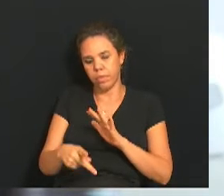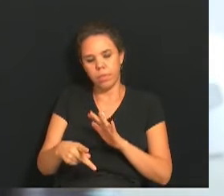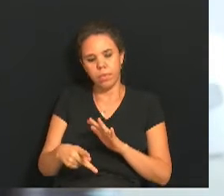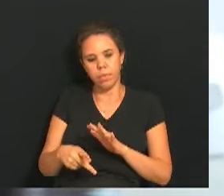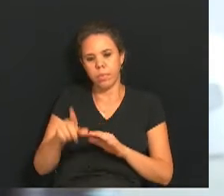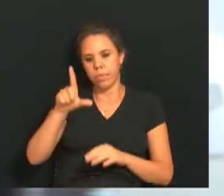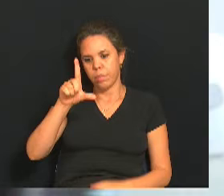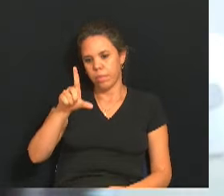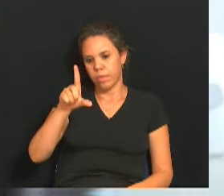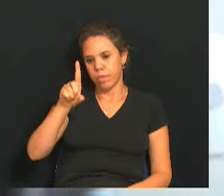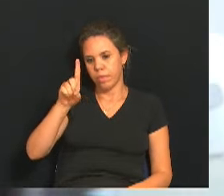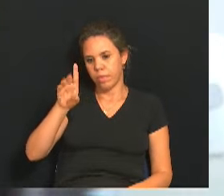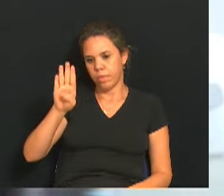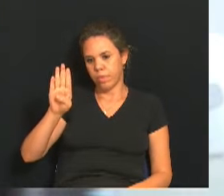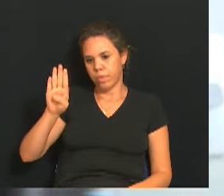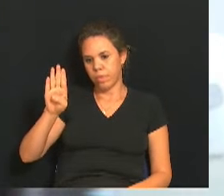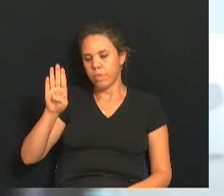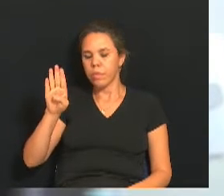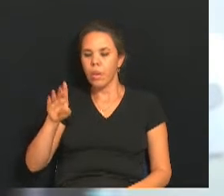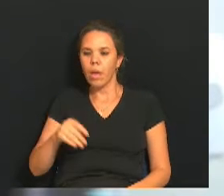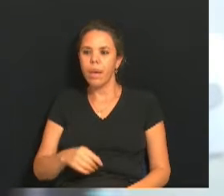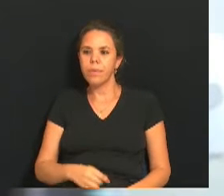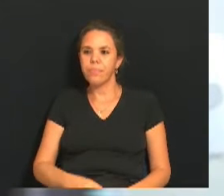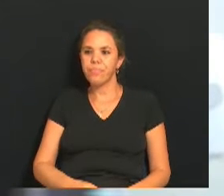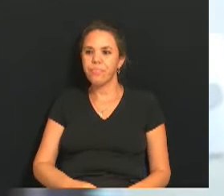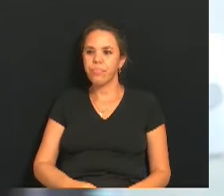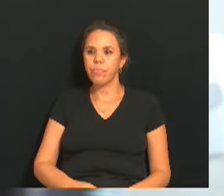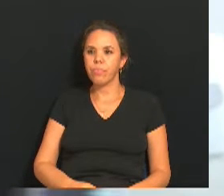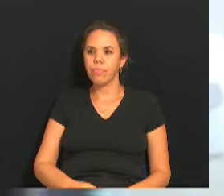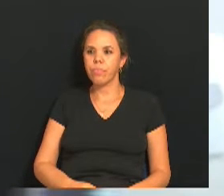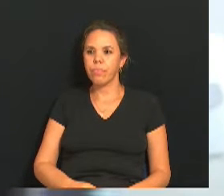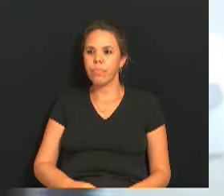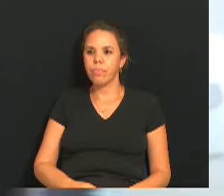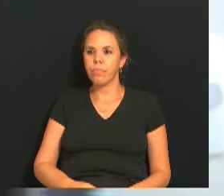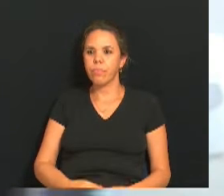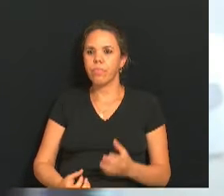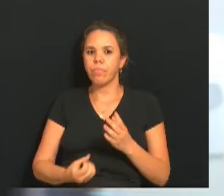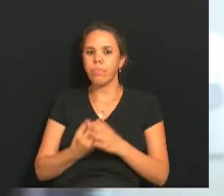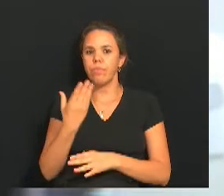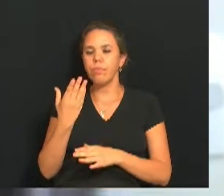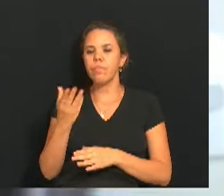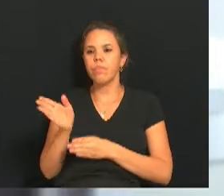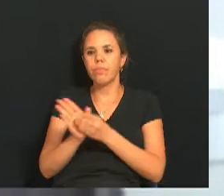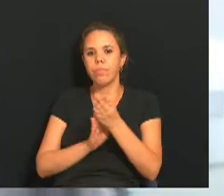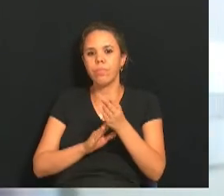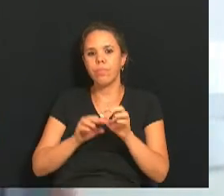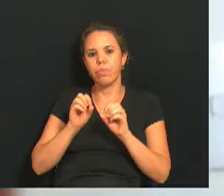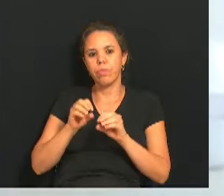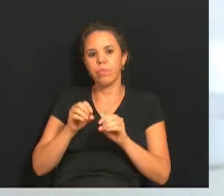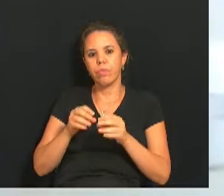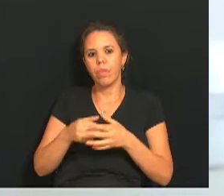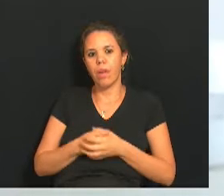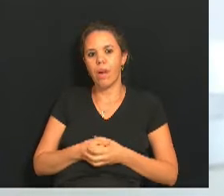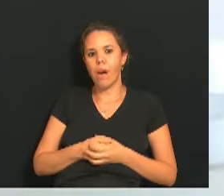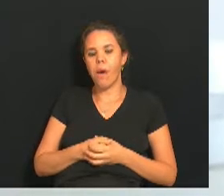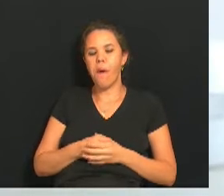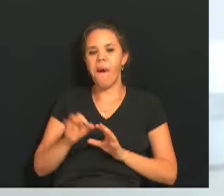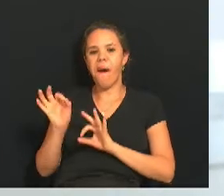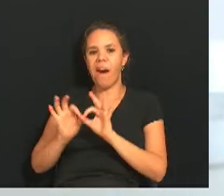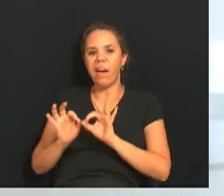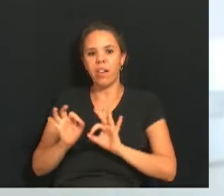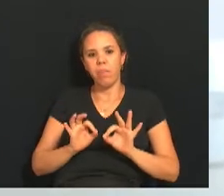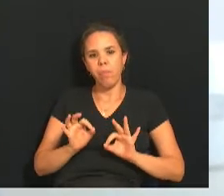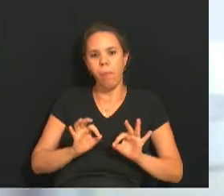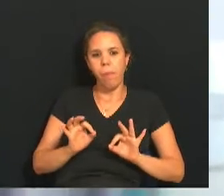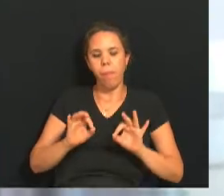né? Como é o caso, por exemplo, da lei que cria o nosso Conselho Municipal de Educação e organiza toda